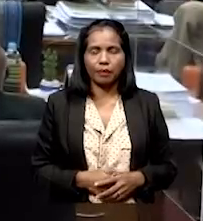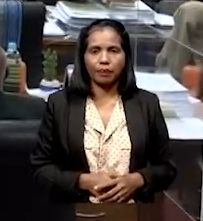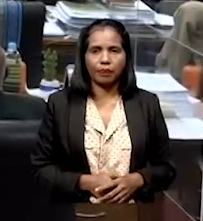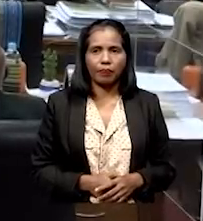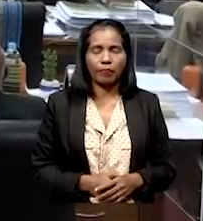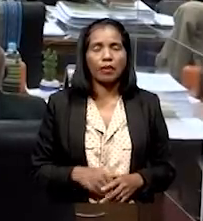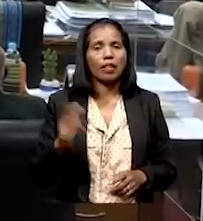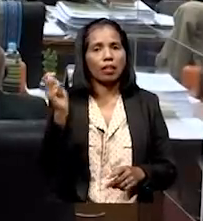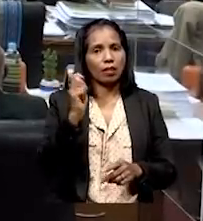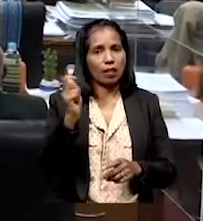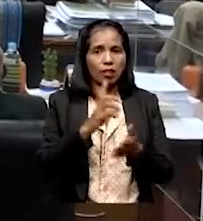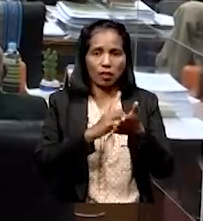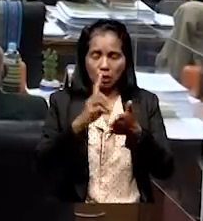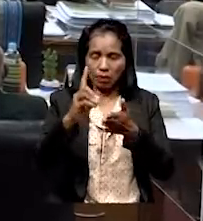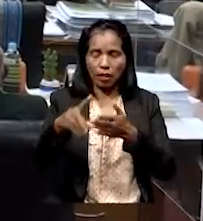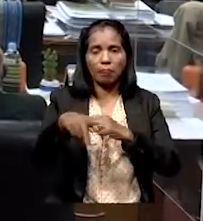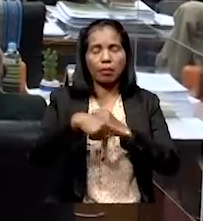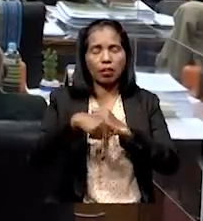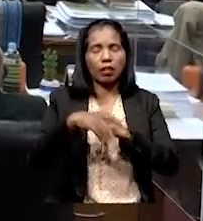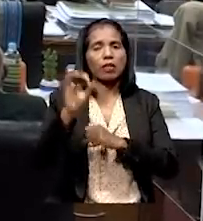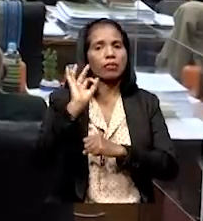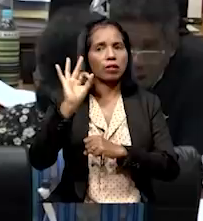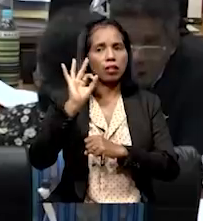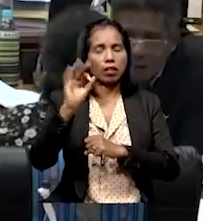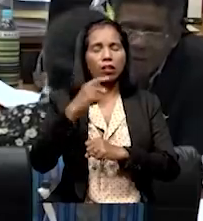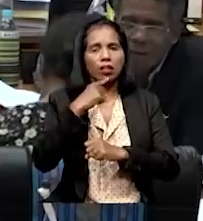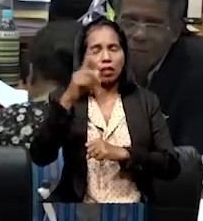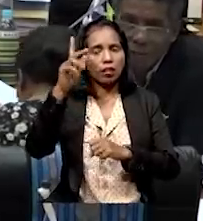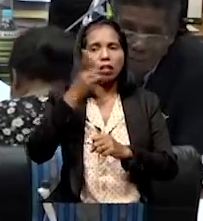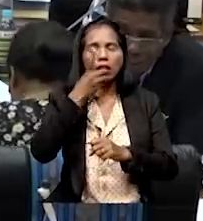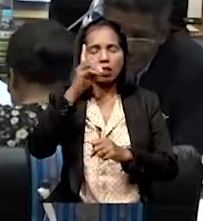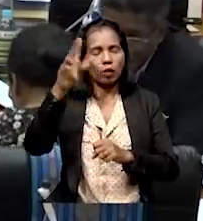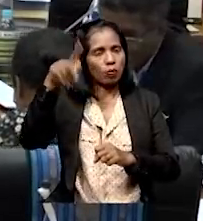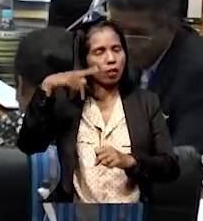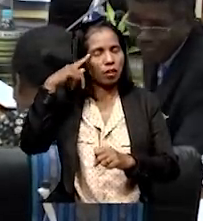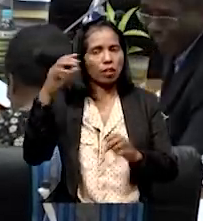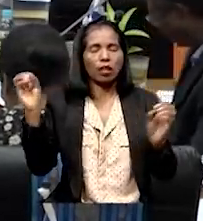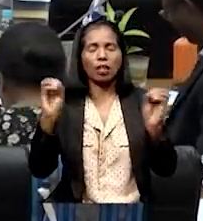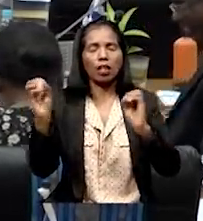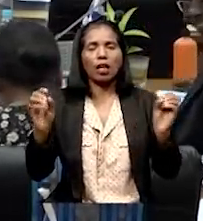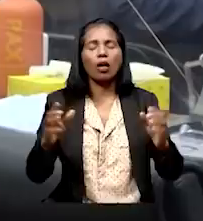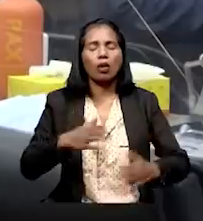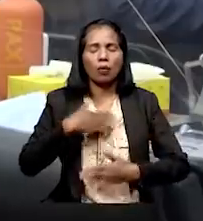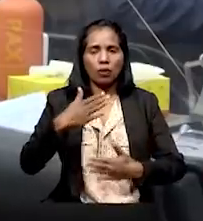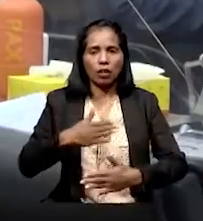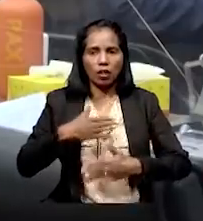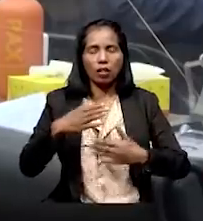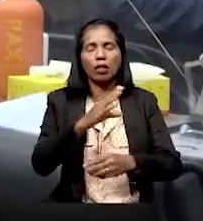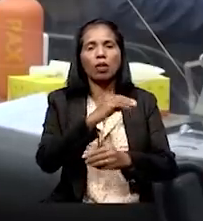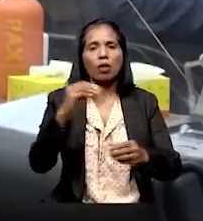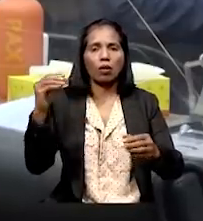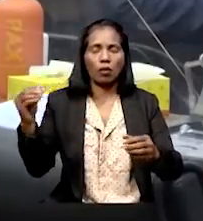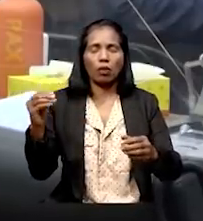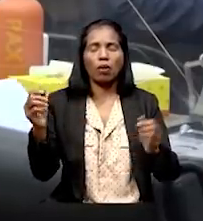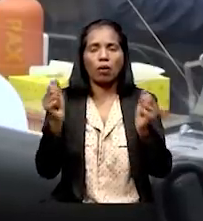E a terça semana, né, Bancada Fretilin, a sai declaração política ida, nebe descontente com o candidato presidente da República Balun, nebe